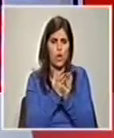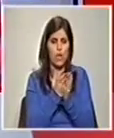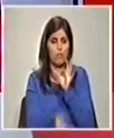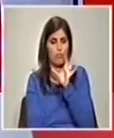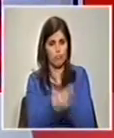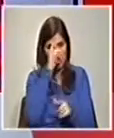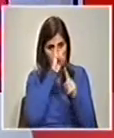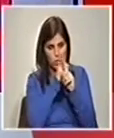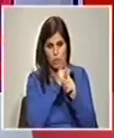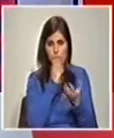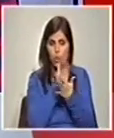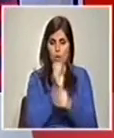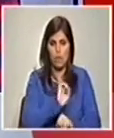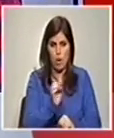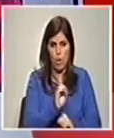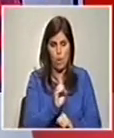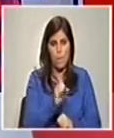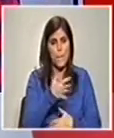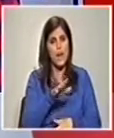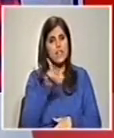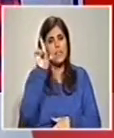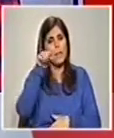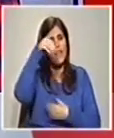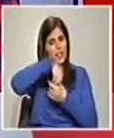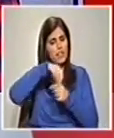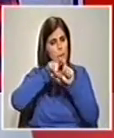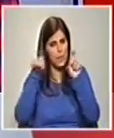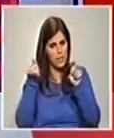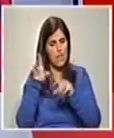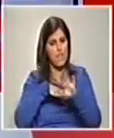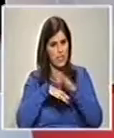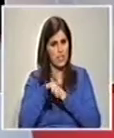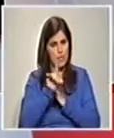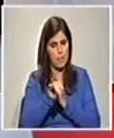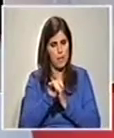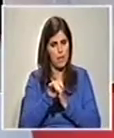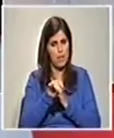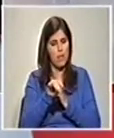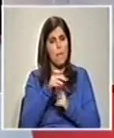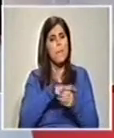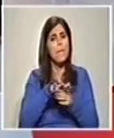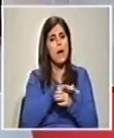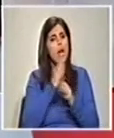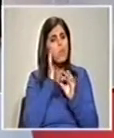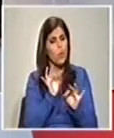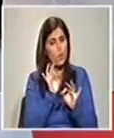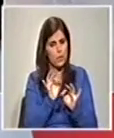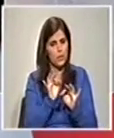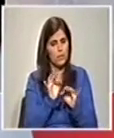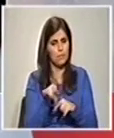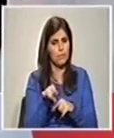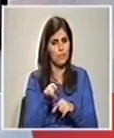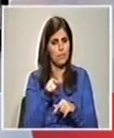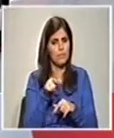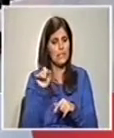criada com esse objetivo, mas que seja feita também dentro das empresas claro para estas áreas específicas que claro são trabalhadas que ou não? Sobretudo